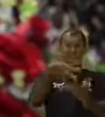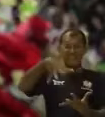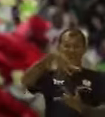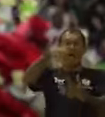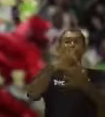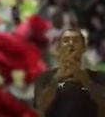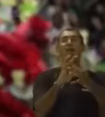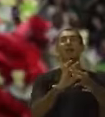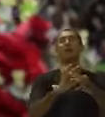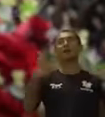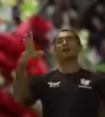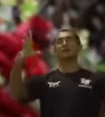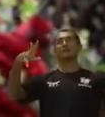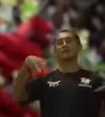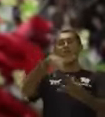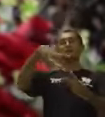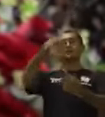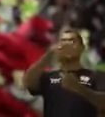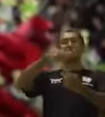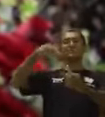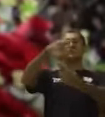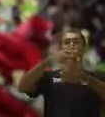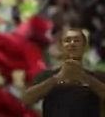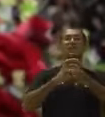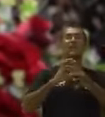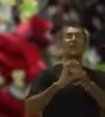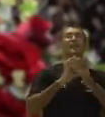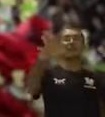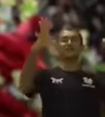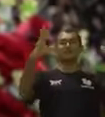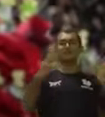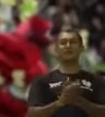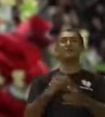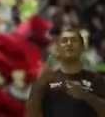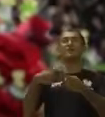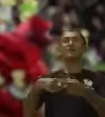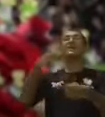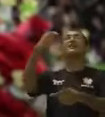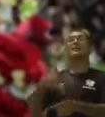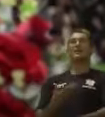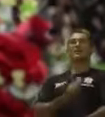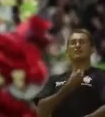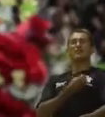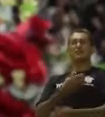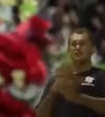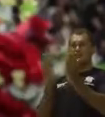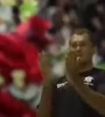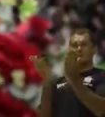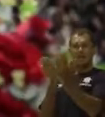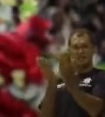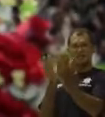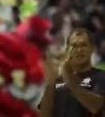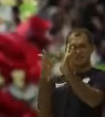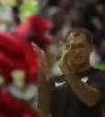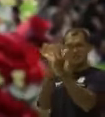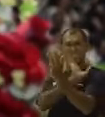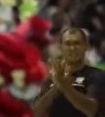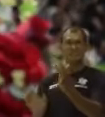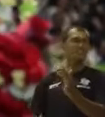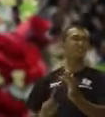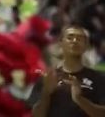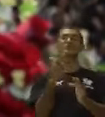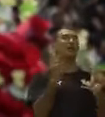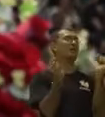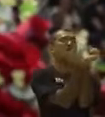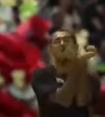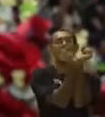está livre, o seu espírito está livre. Porque quem vive para Cristo, não há prisão que a corrente, que o